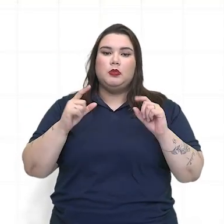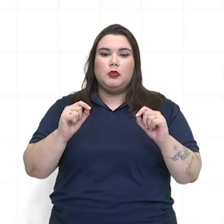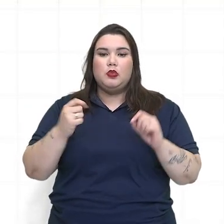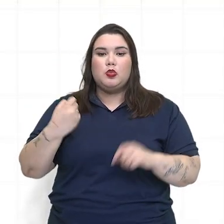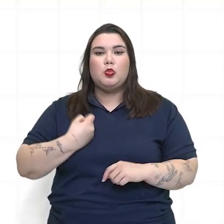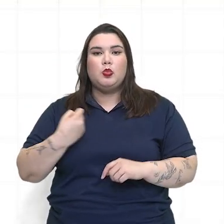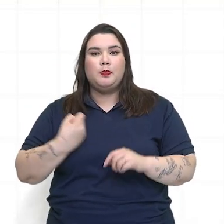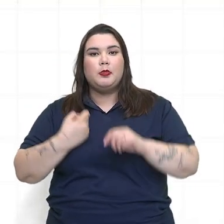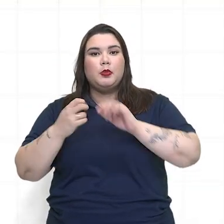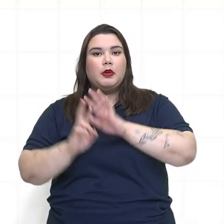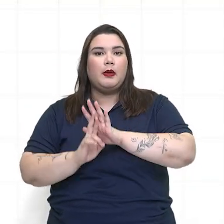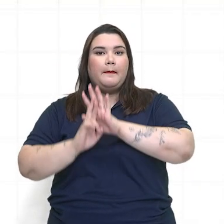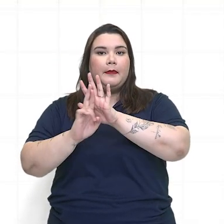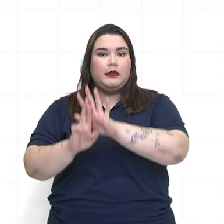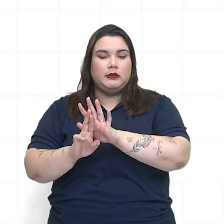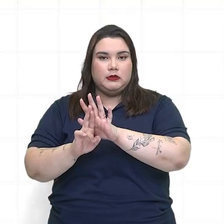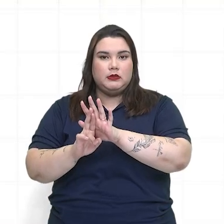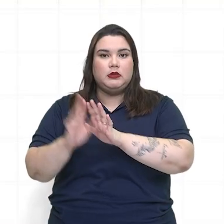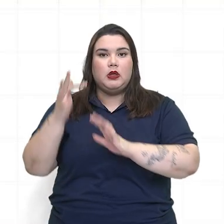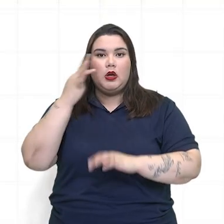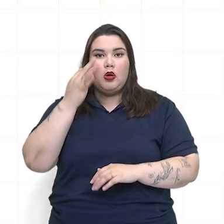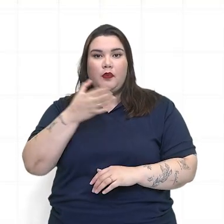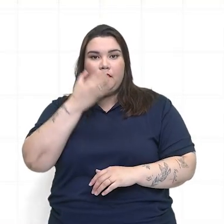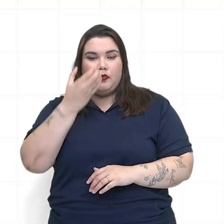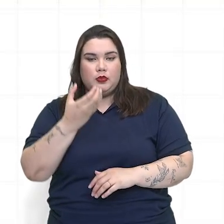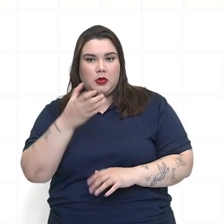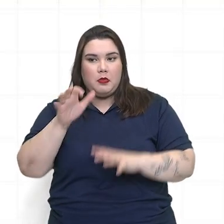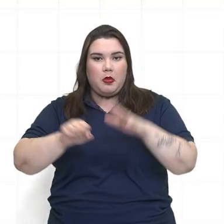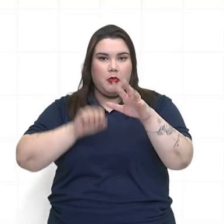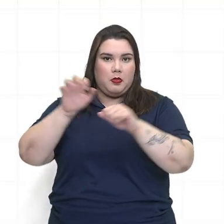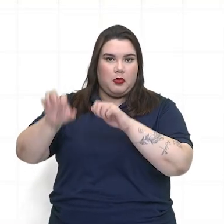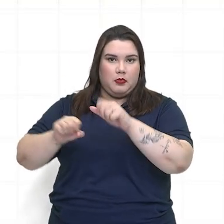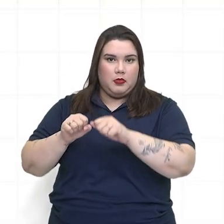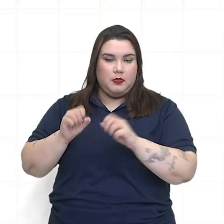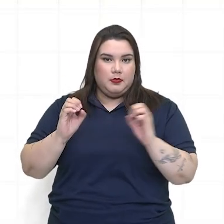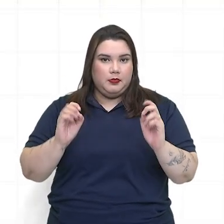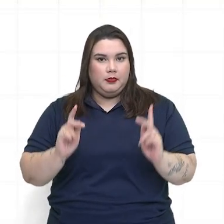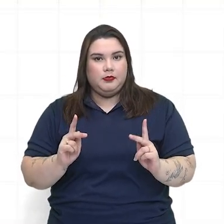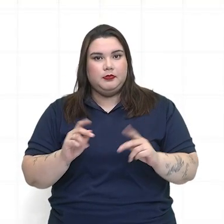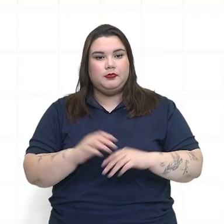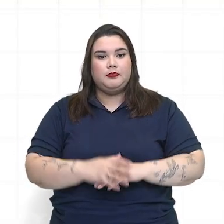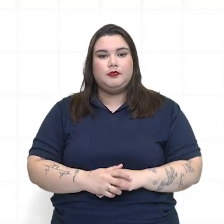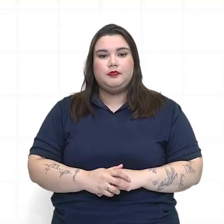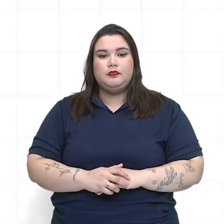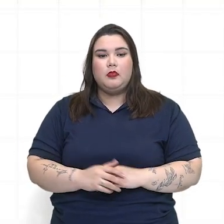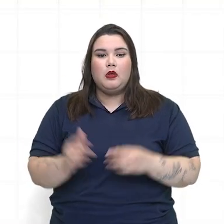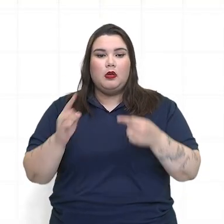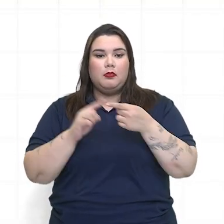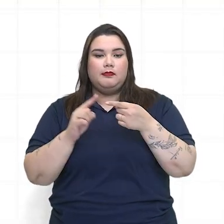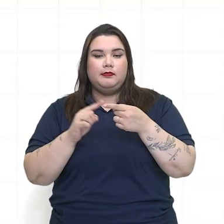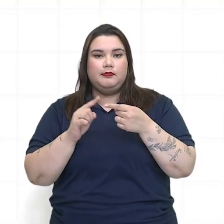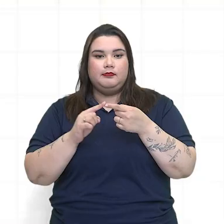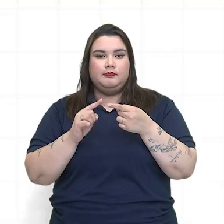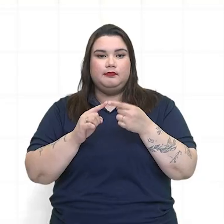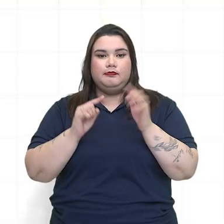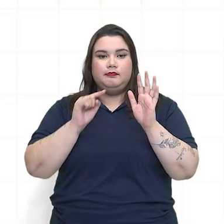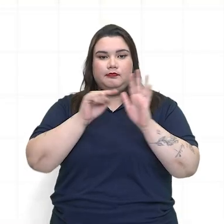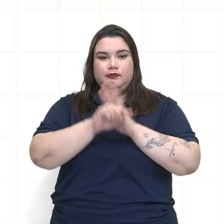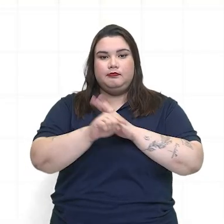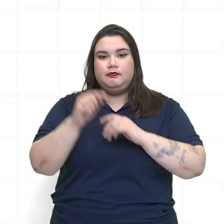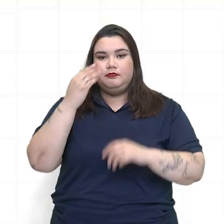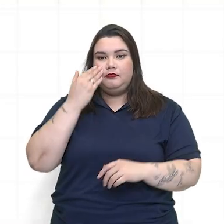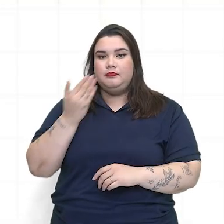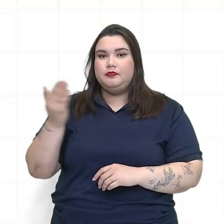um valor quantitativo de ouriços que foram coletados. Pois bem, então olha só,